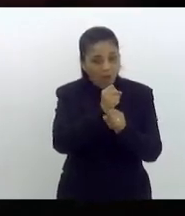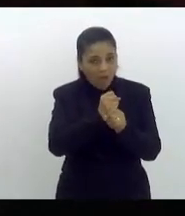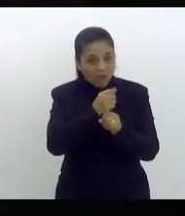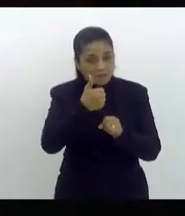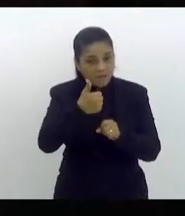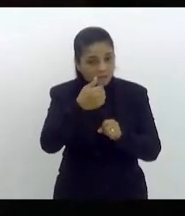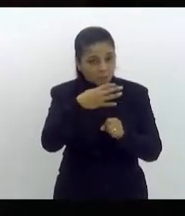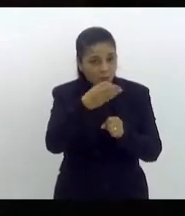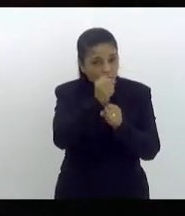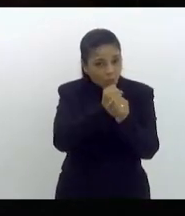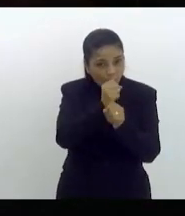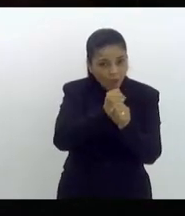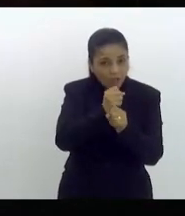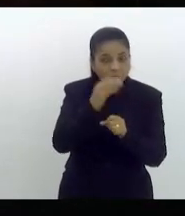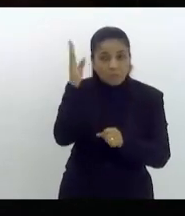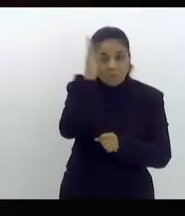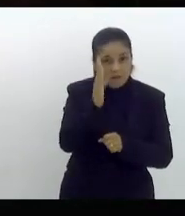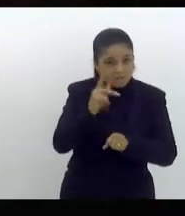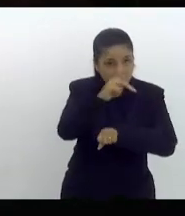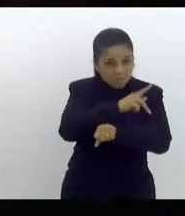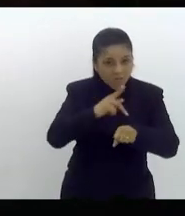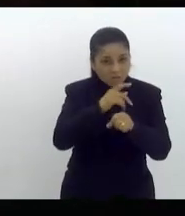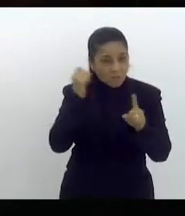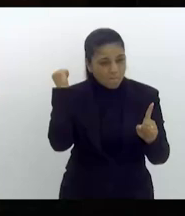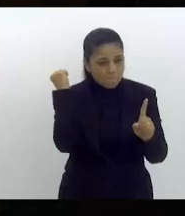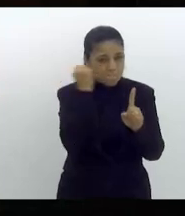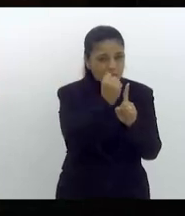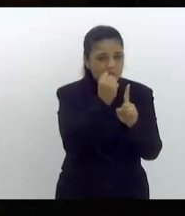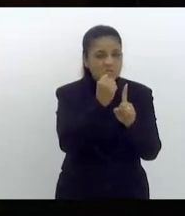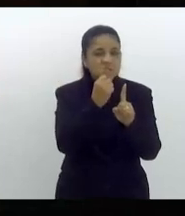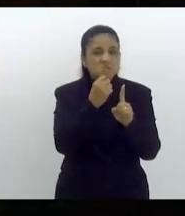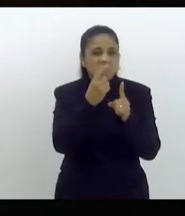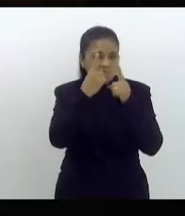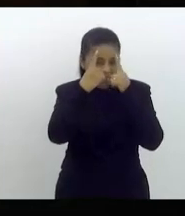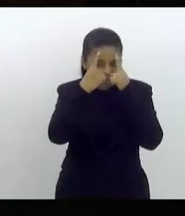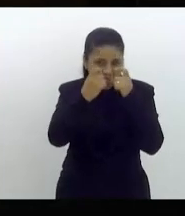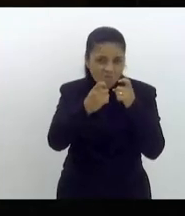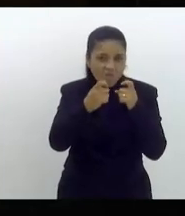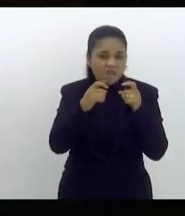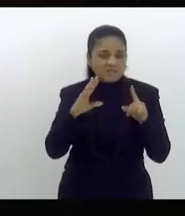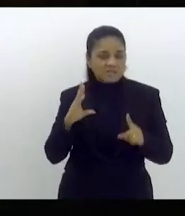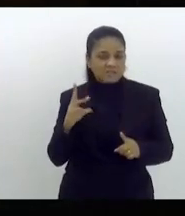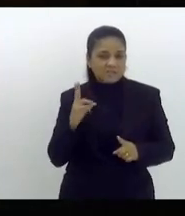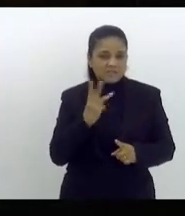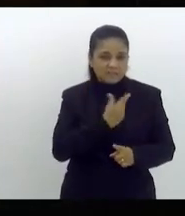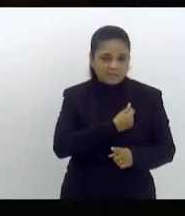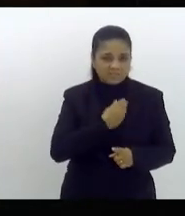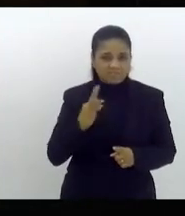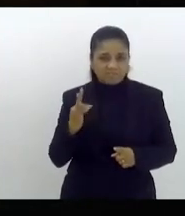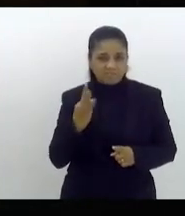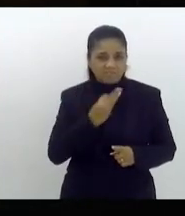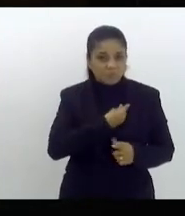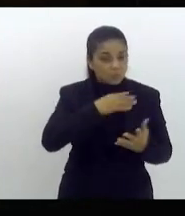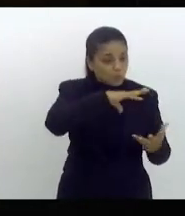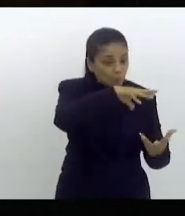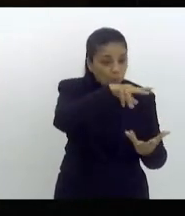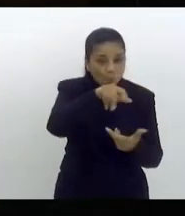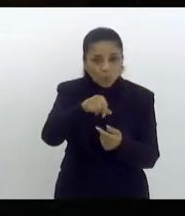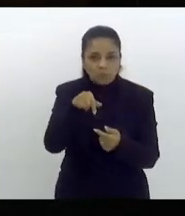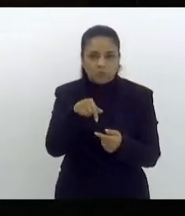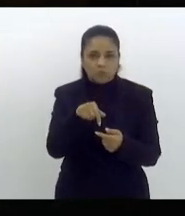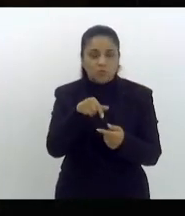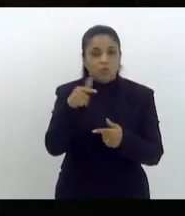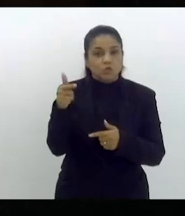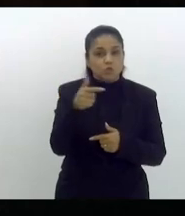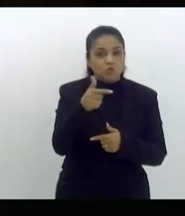Brasil foi o país que mais matou com requintes de crueldade transexuais e travestis no mundo só em